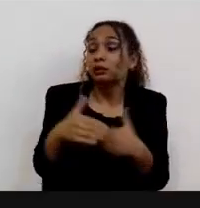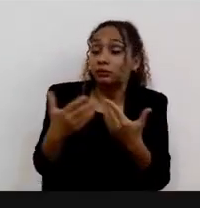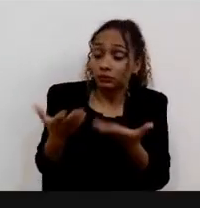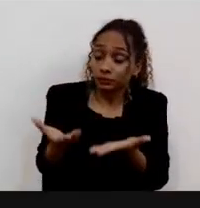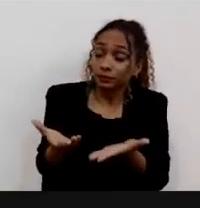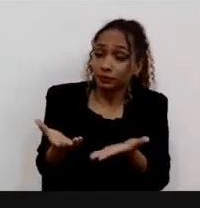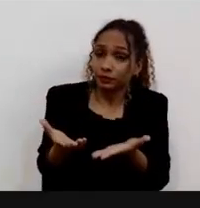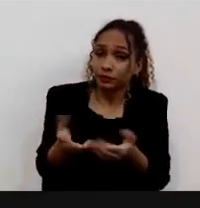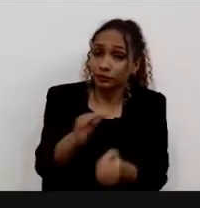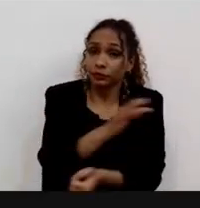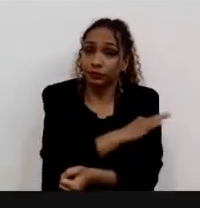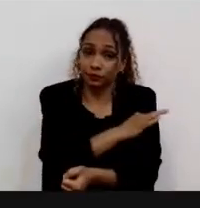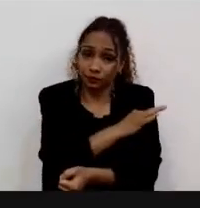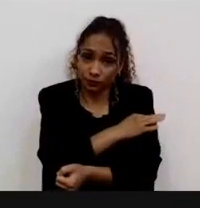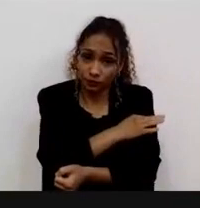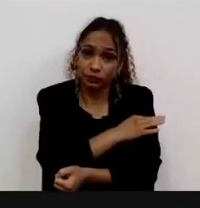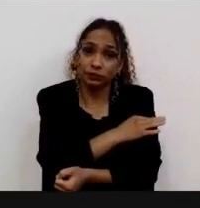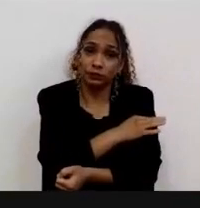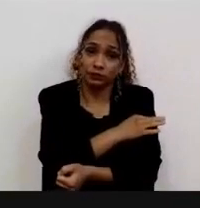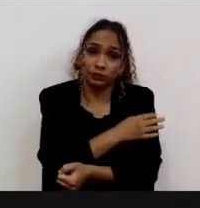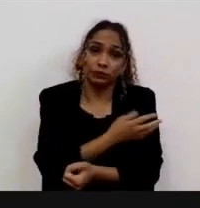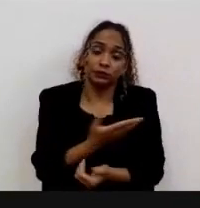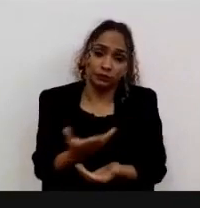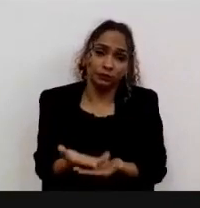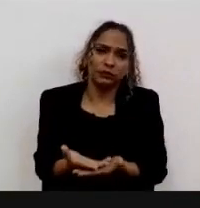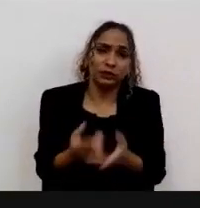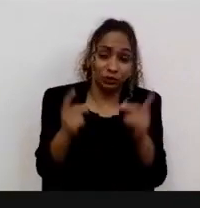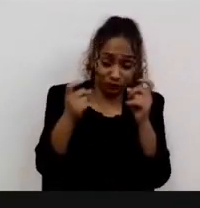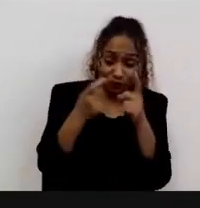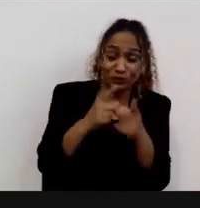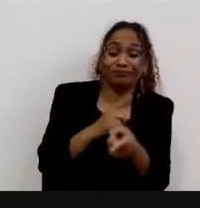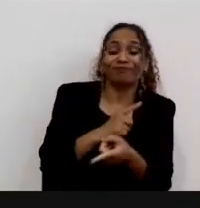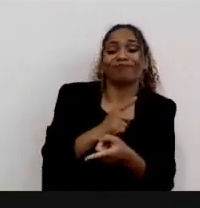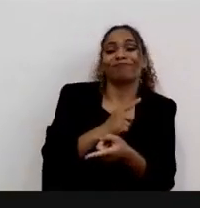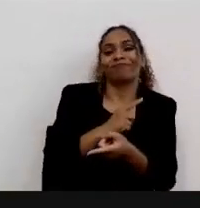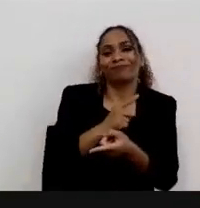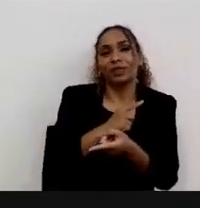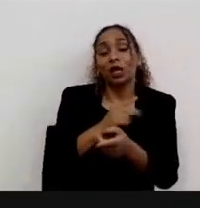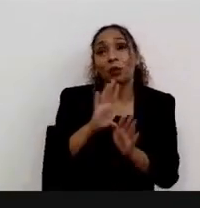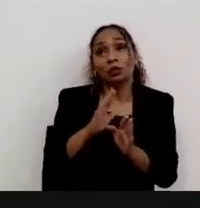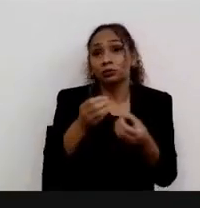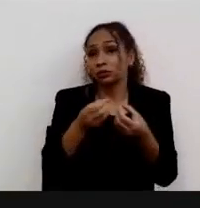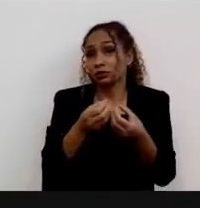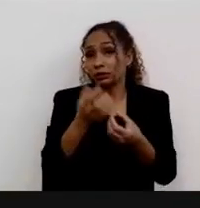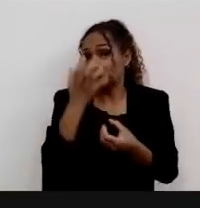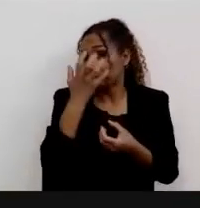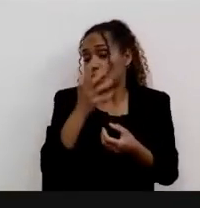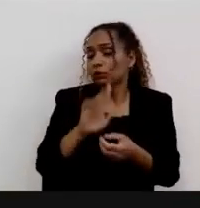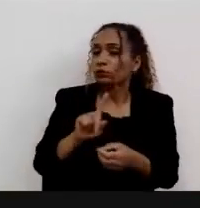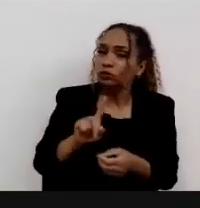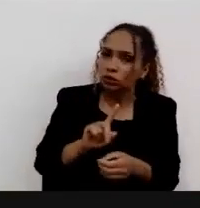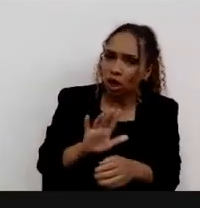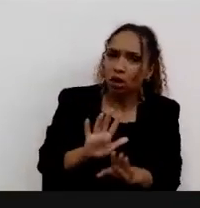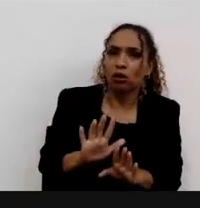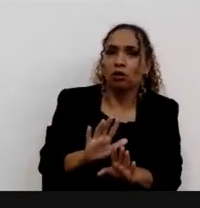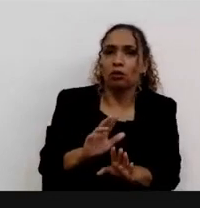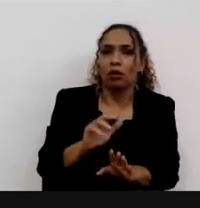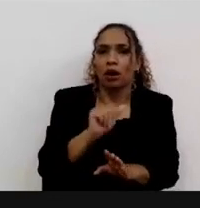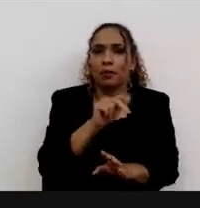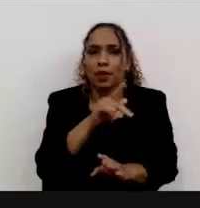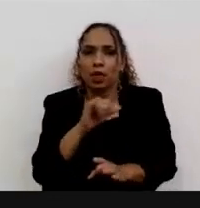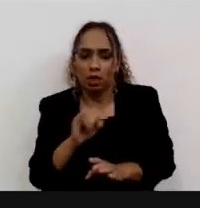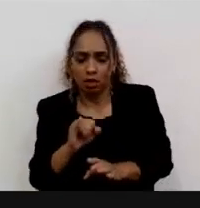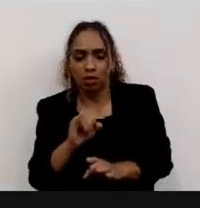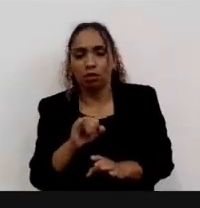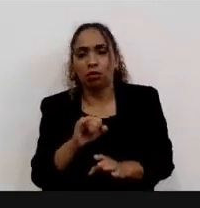que tecnicamente, né, a gente teve dificuldade mesmo, nada muito grave, né? A questão da API foi uma